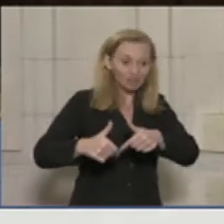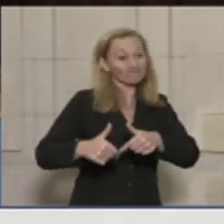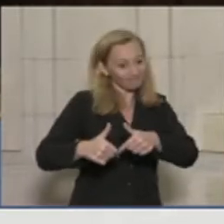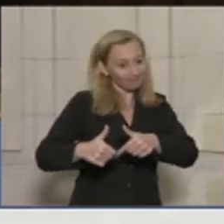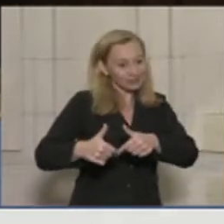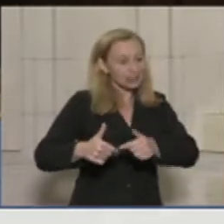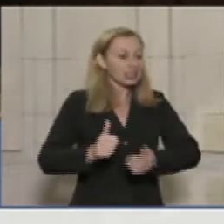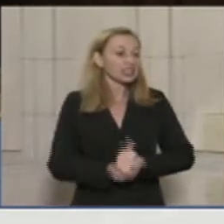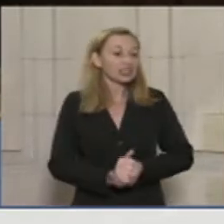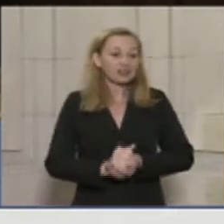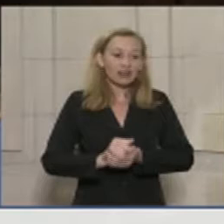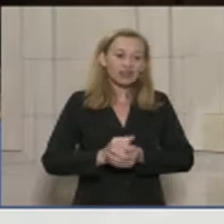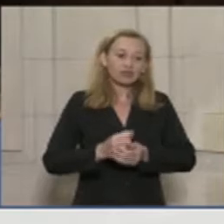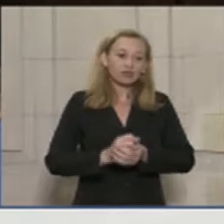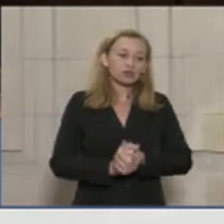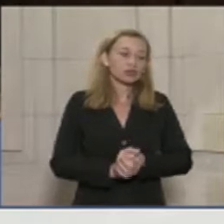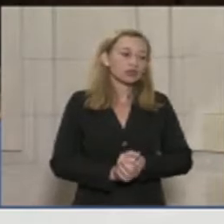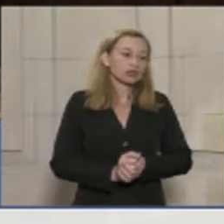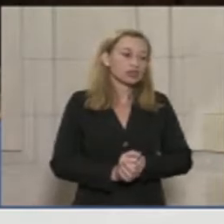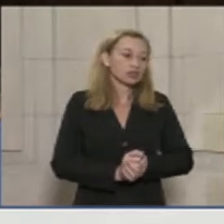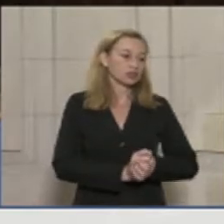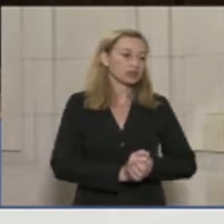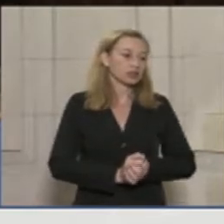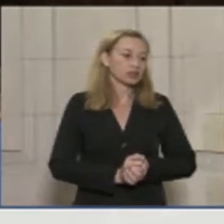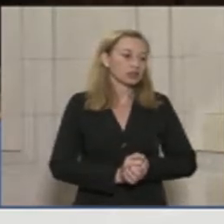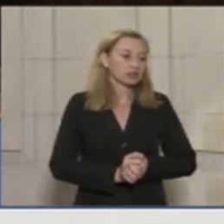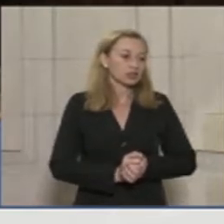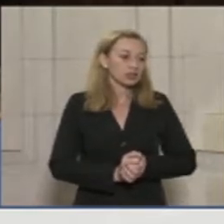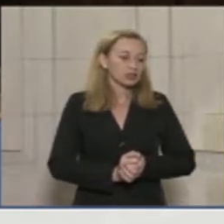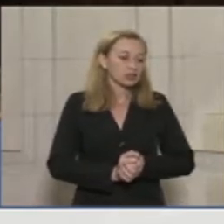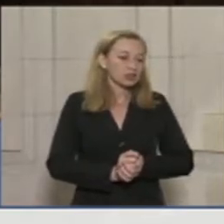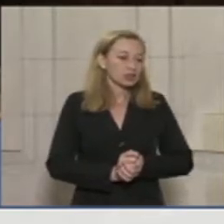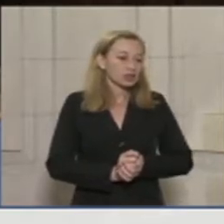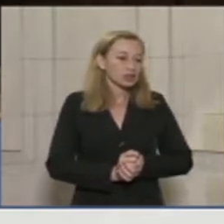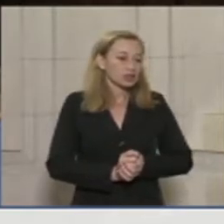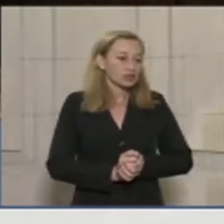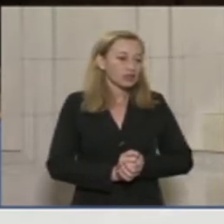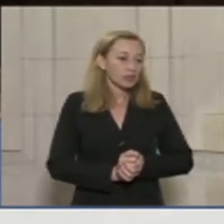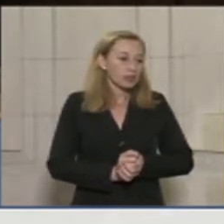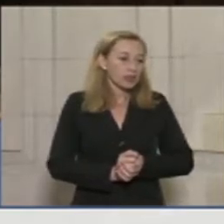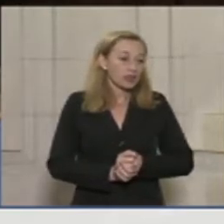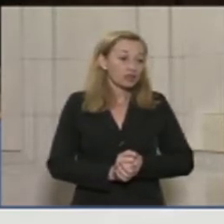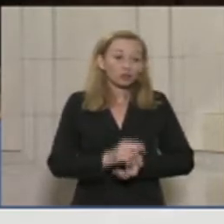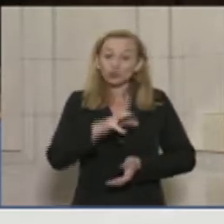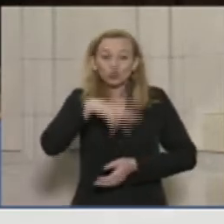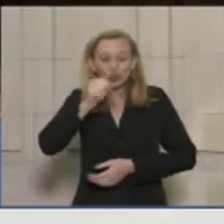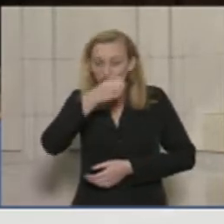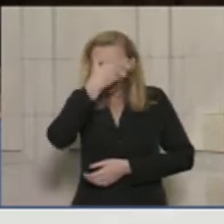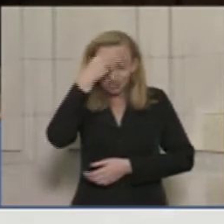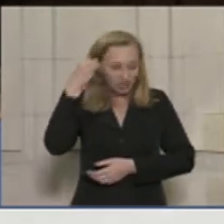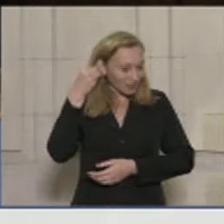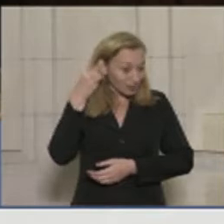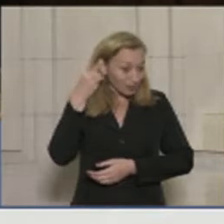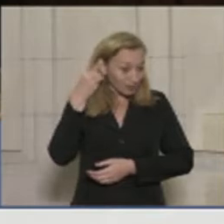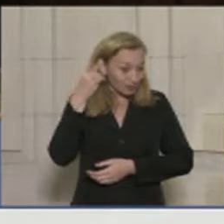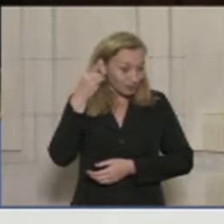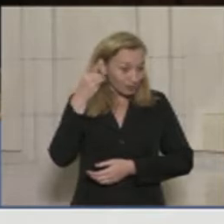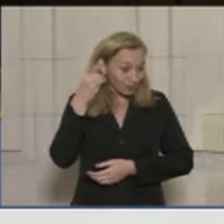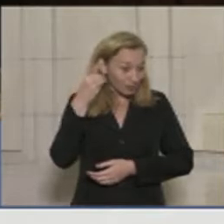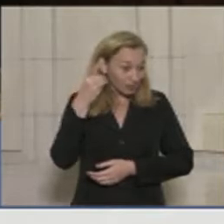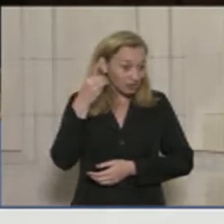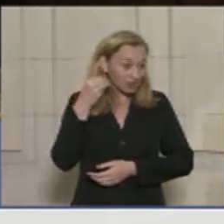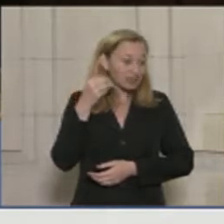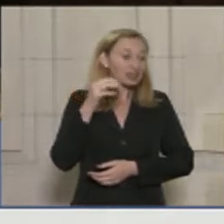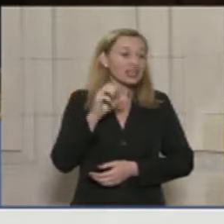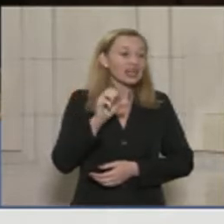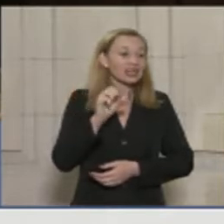que vai para além da sua presença, que jamais será esquecida, naquele seriado Anos